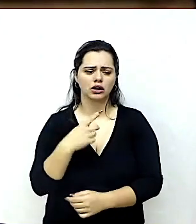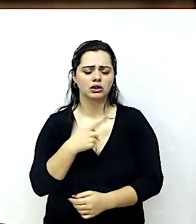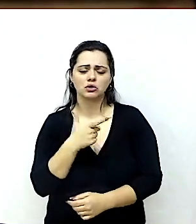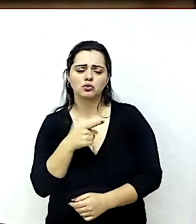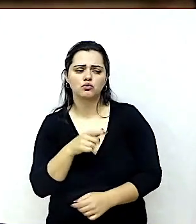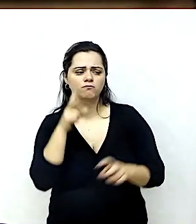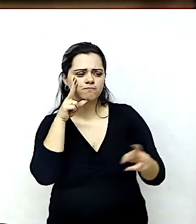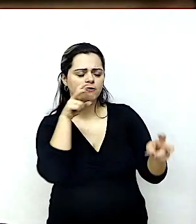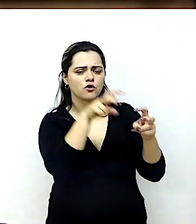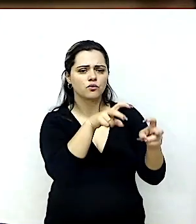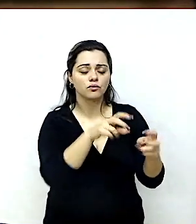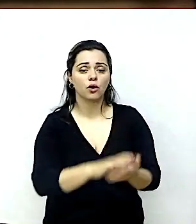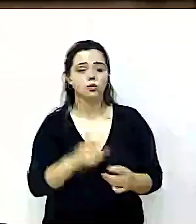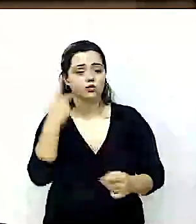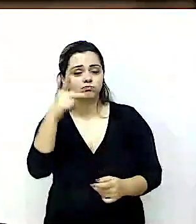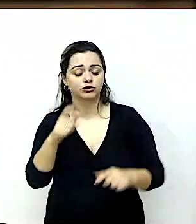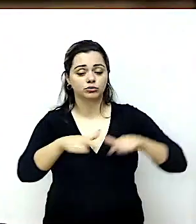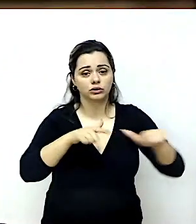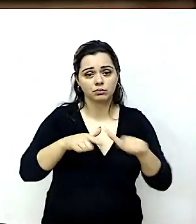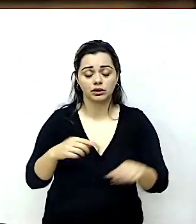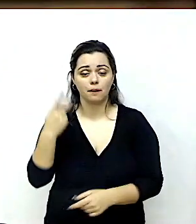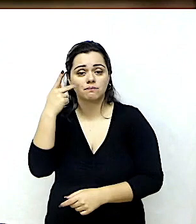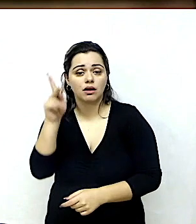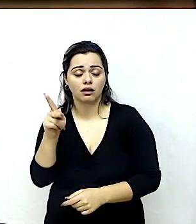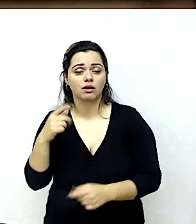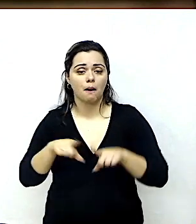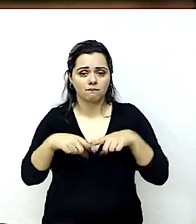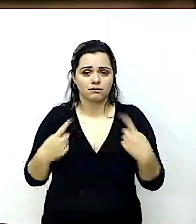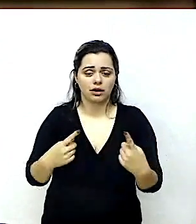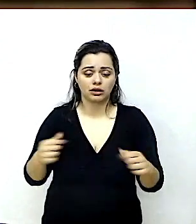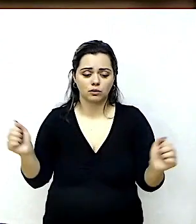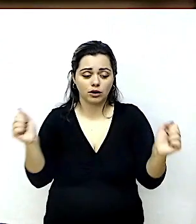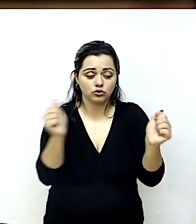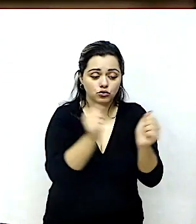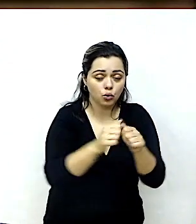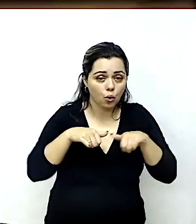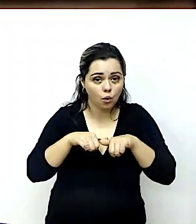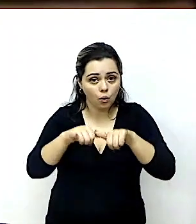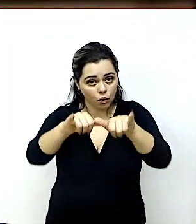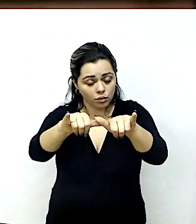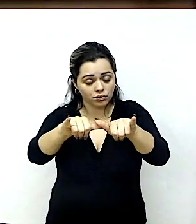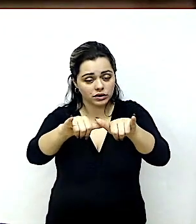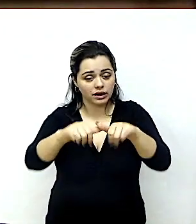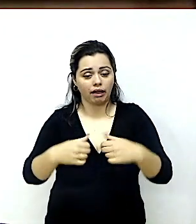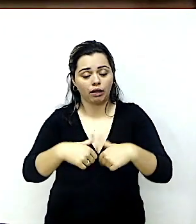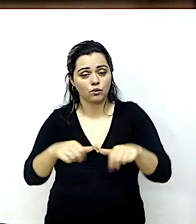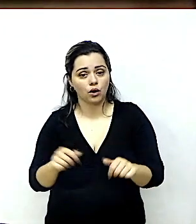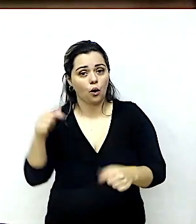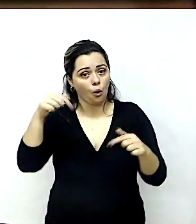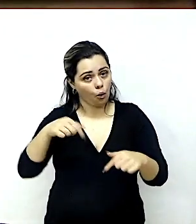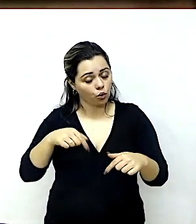foco da atuação Eu poderia até dizer que a própria aproximação comercial e se vislumbra hoje